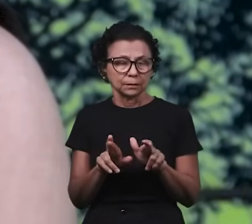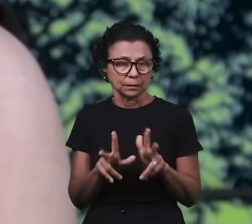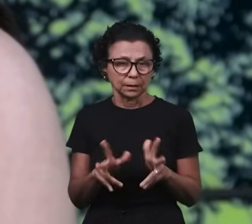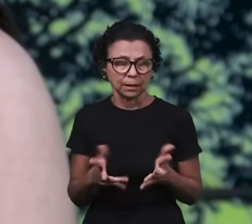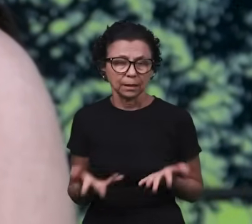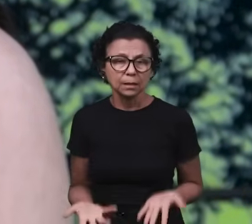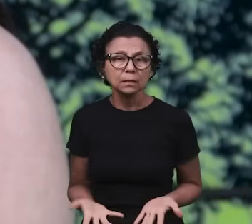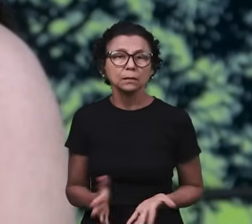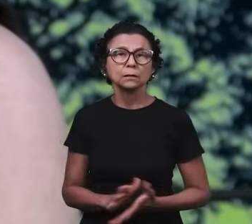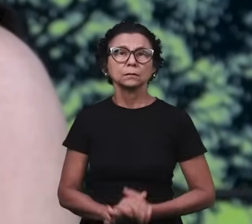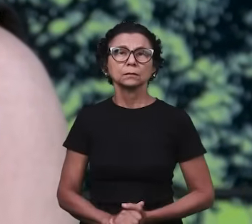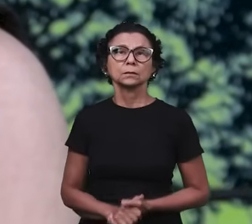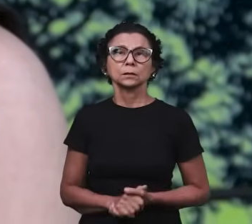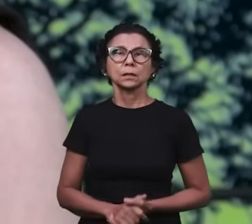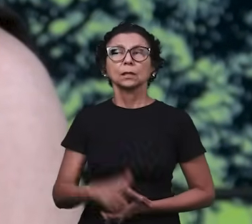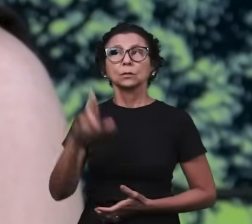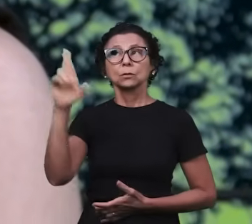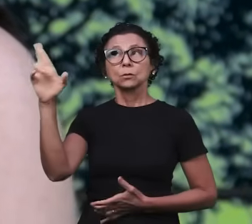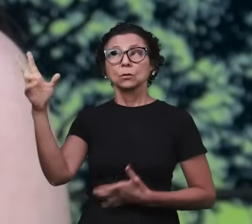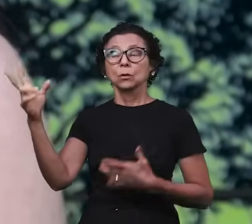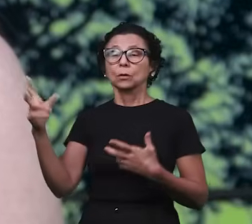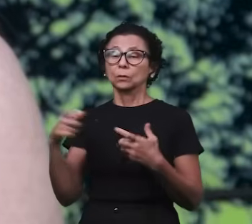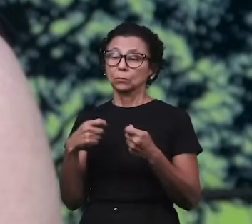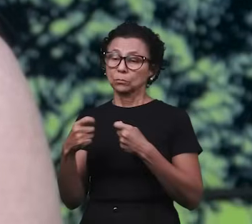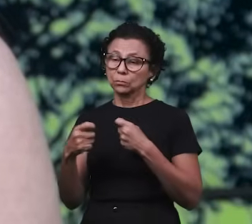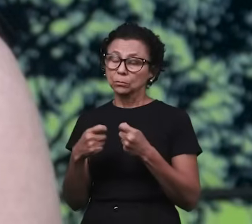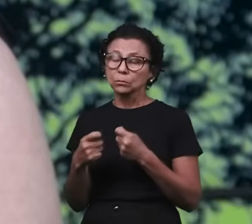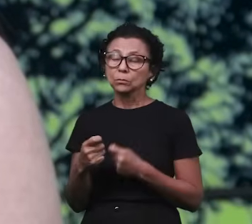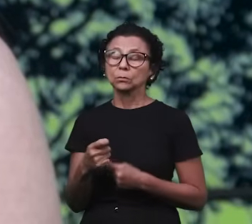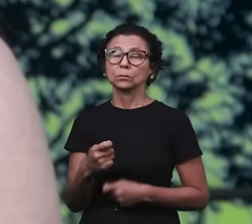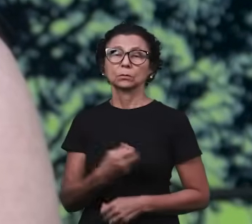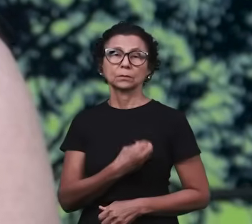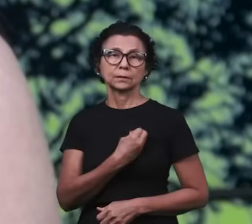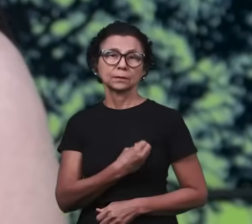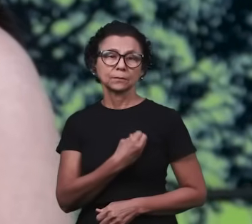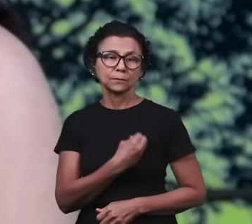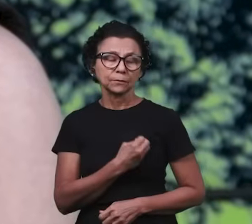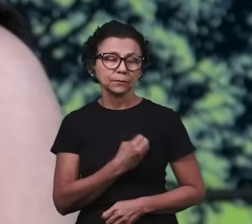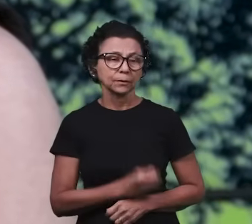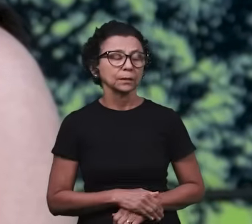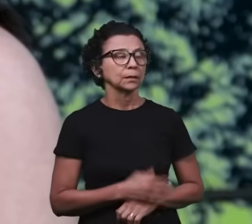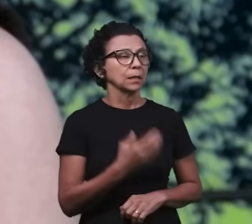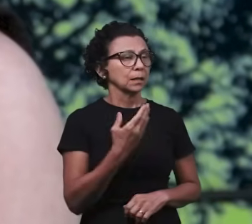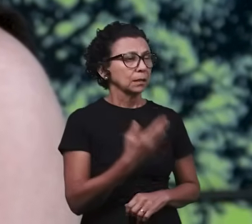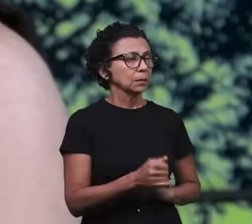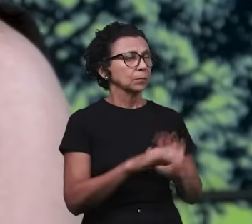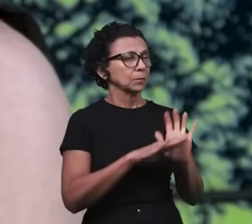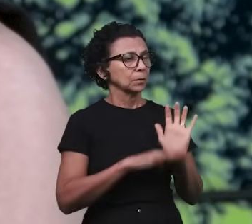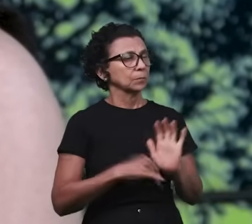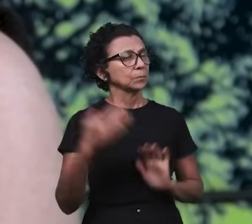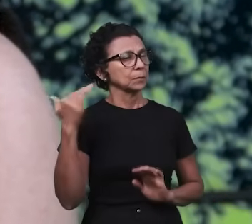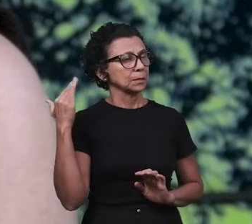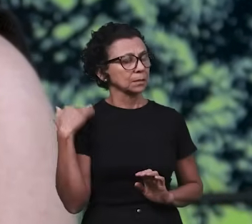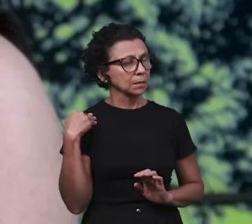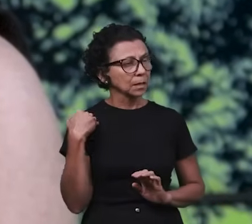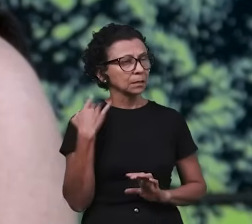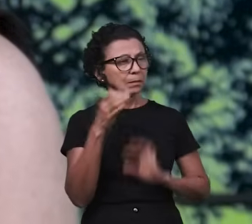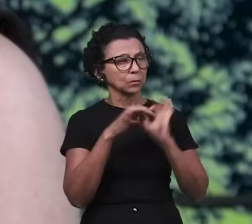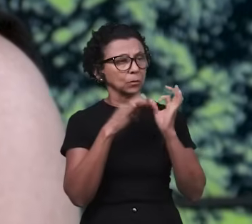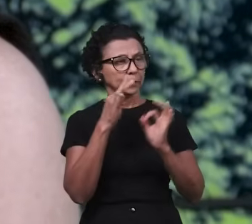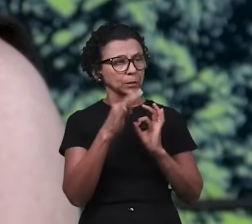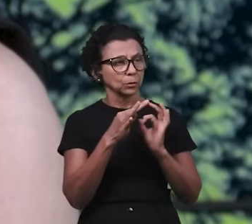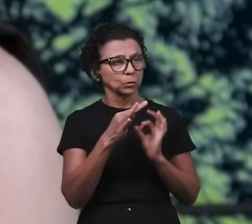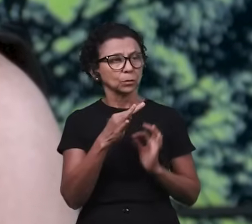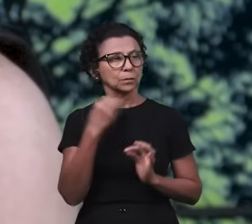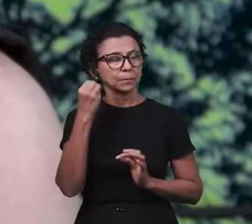Senhor regendo a nossa vida. E no episódio anterior, o Antônio trouxe a experiência de, chegou no batismo,